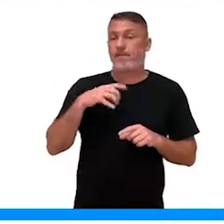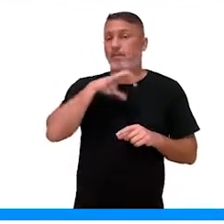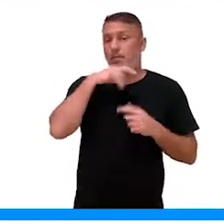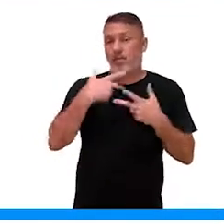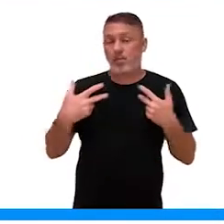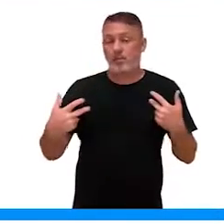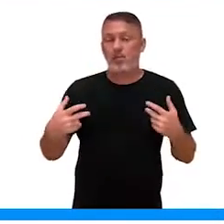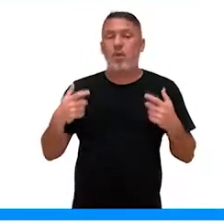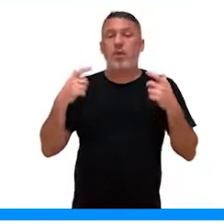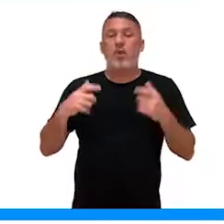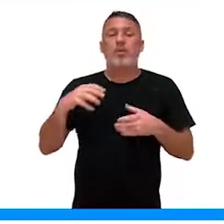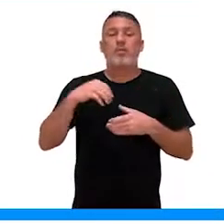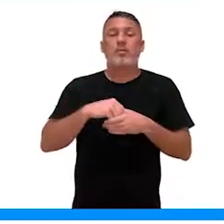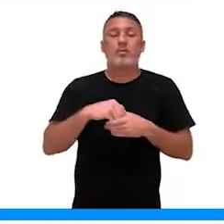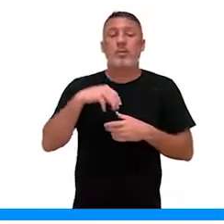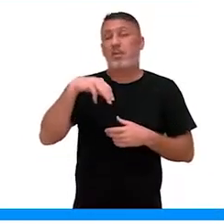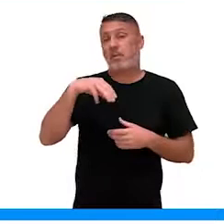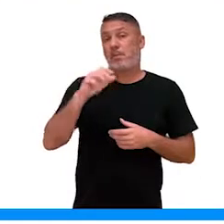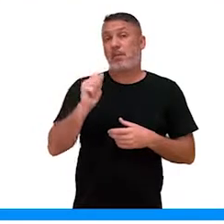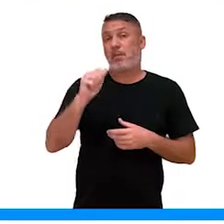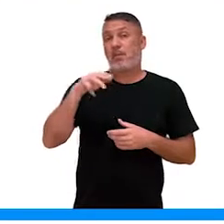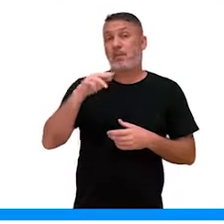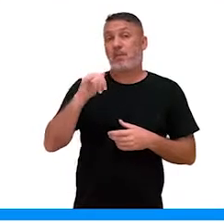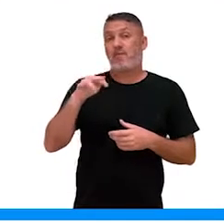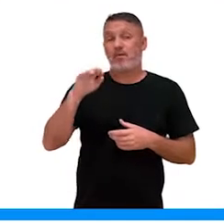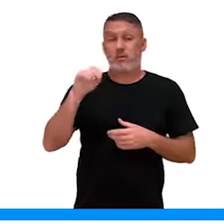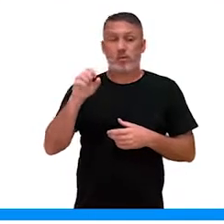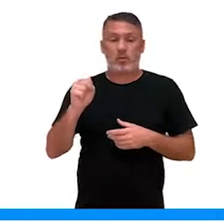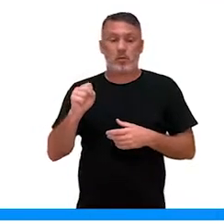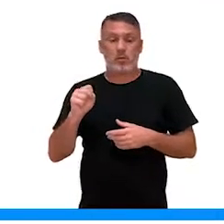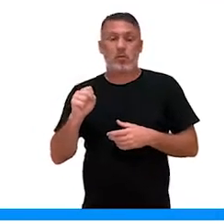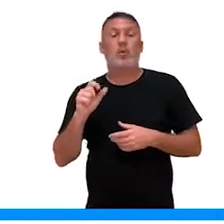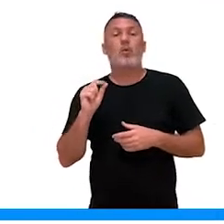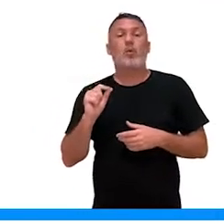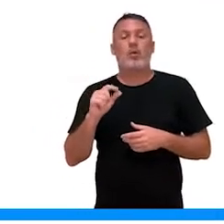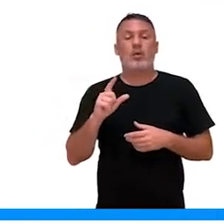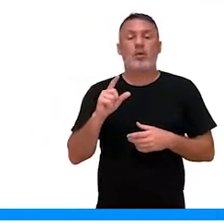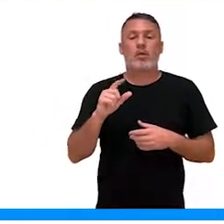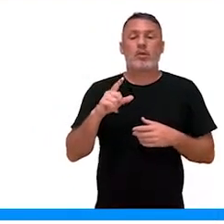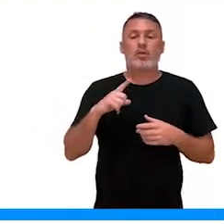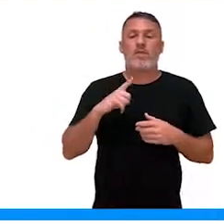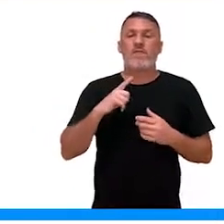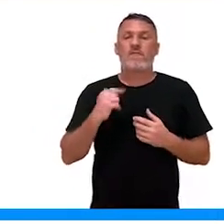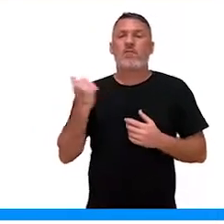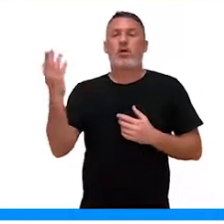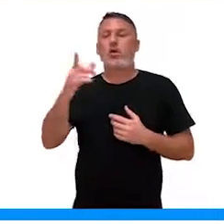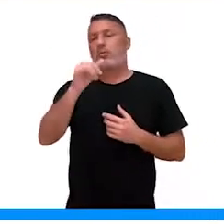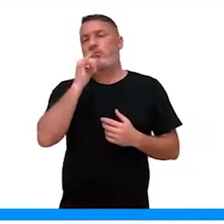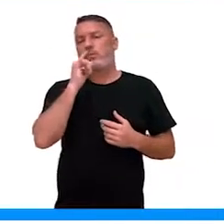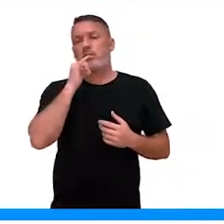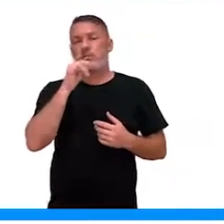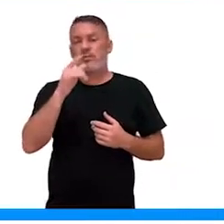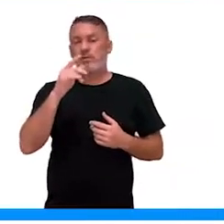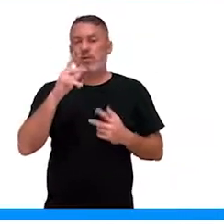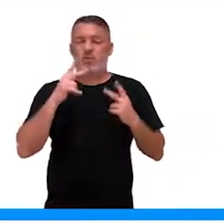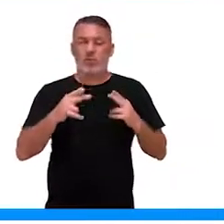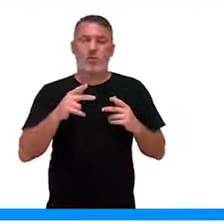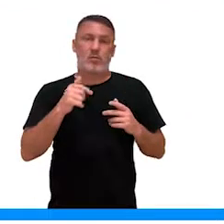está presente. Mamíferos marsupiais, a placenta é rudimentar. O que é isso? Ela existe,